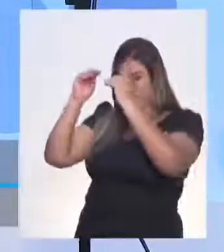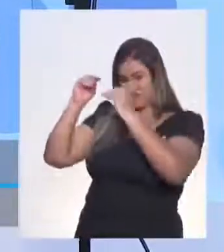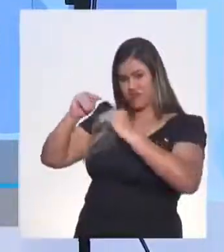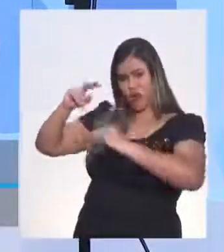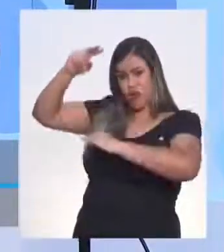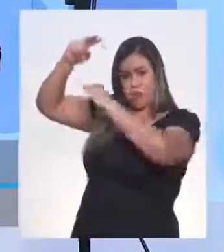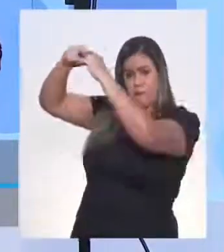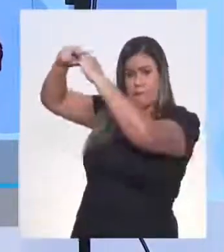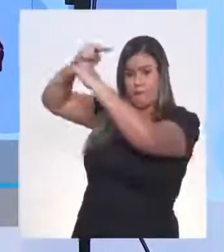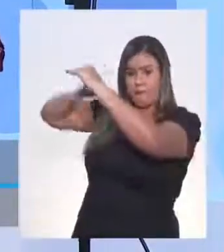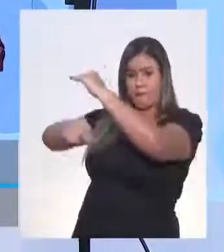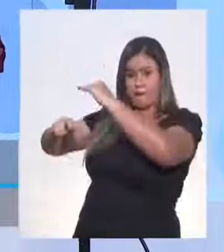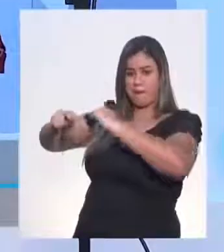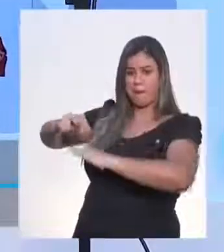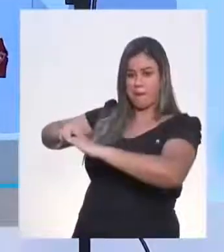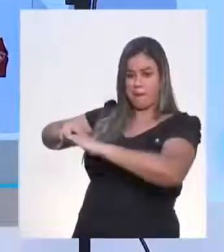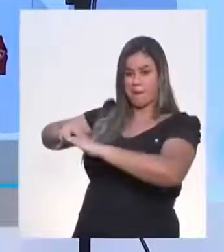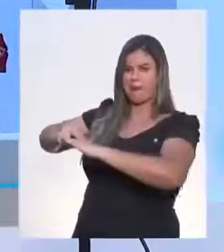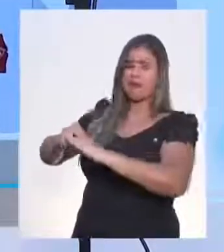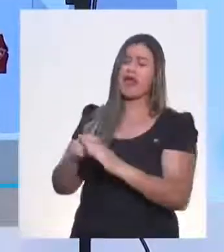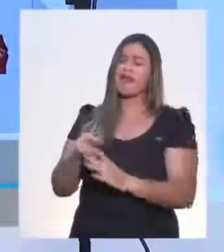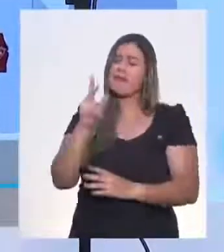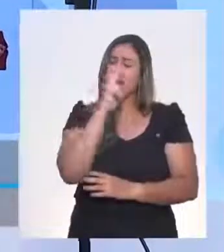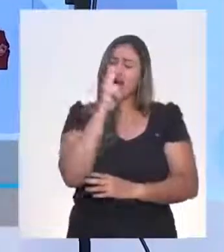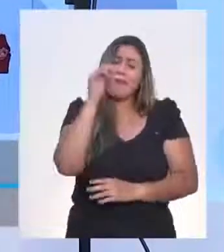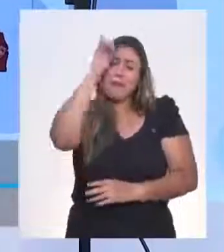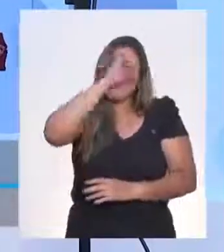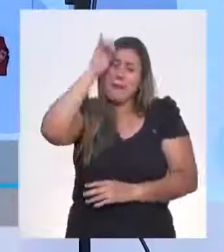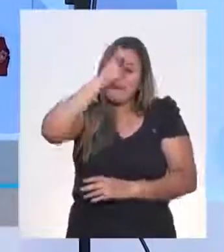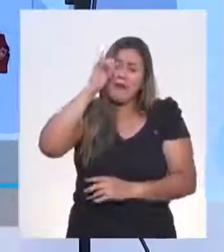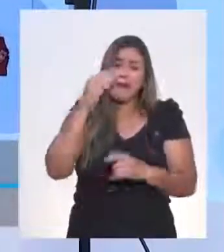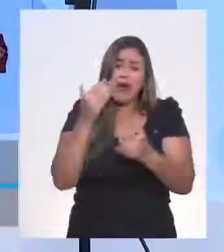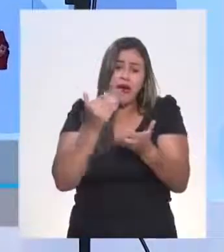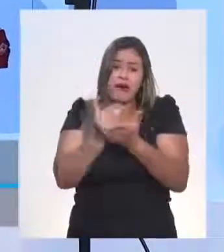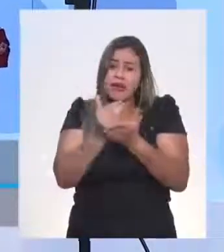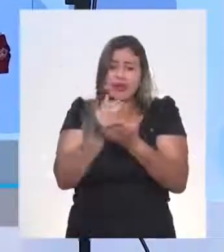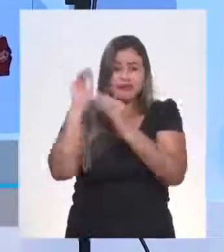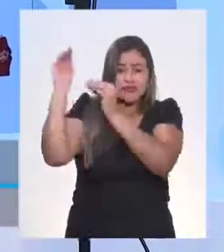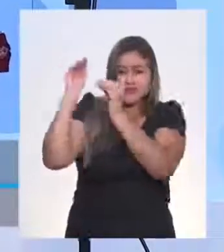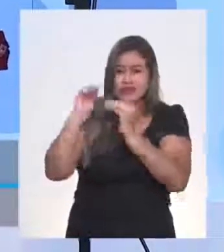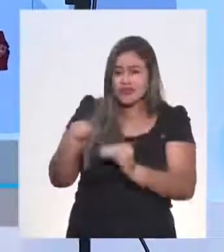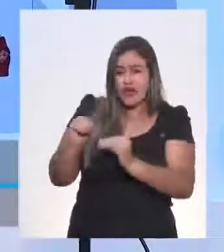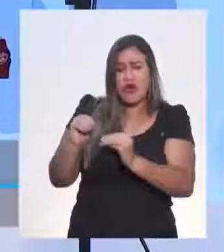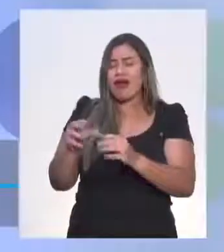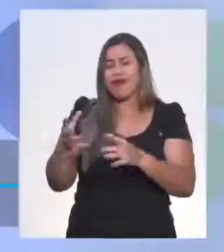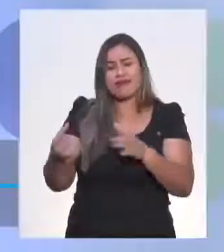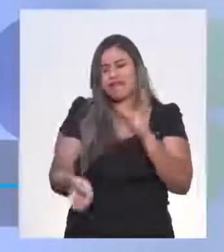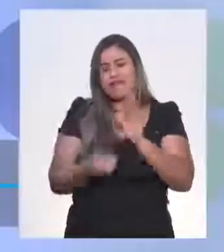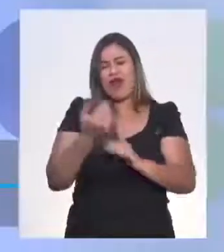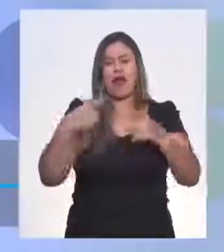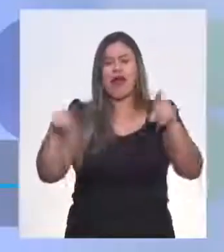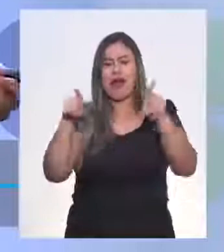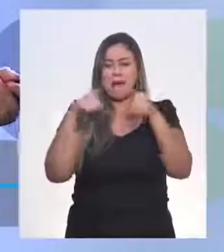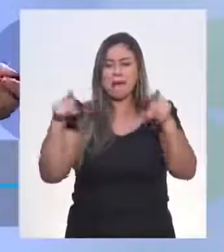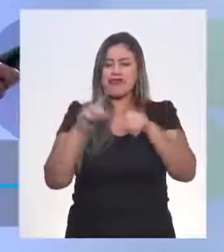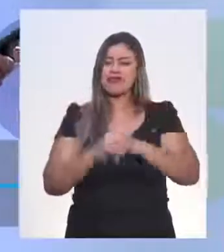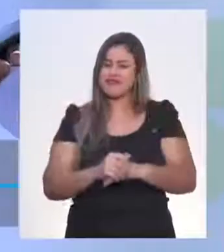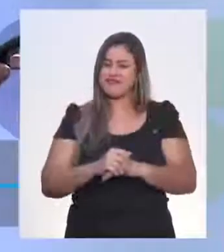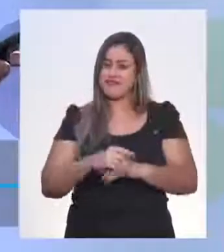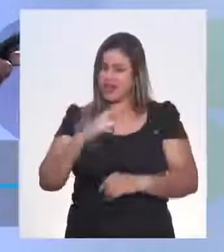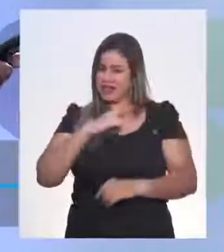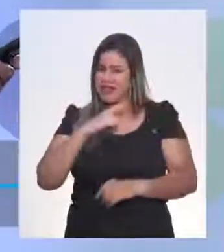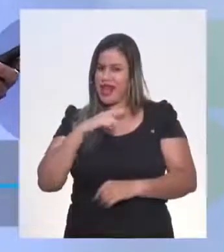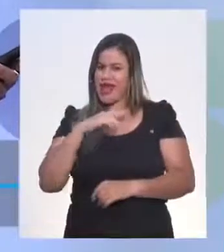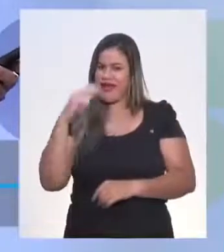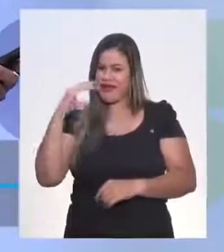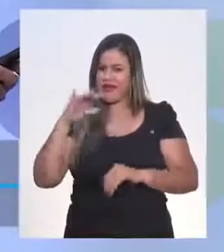baixo comecei E aí tipo uma coisinha boba né eu comecei a dormir na cama de baixa virou uma música ai adorei tem essa